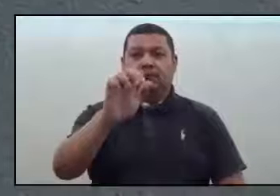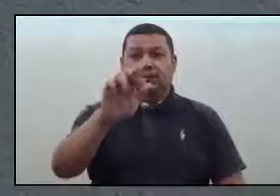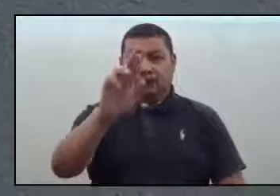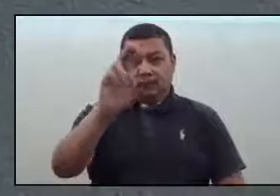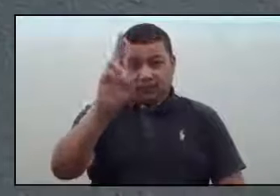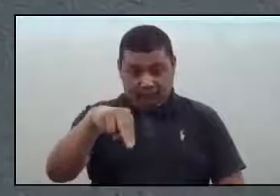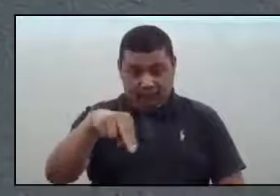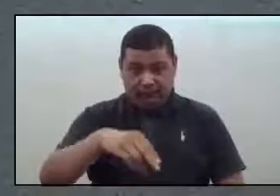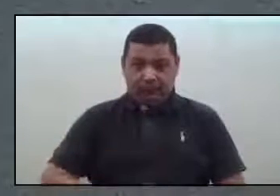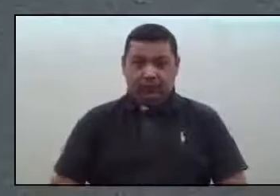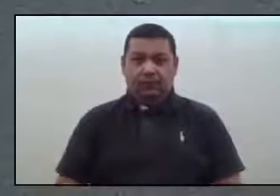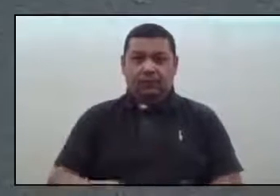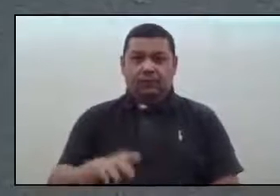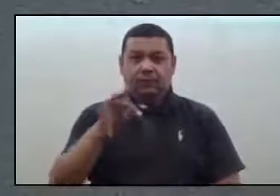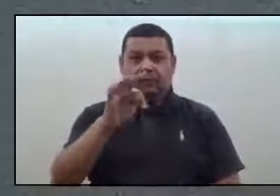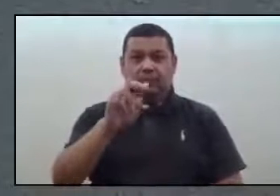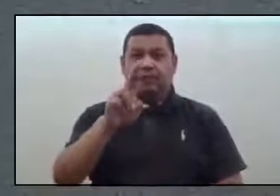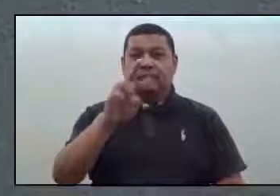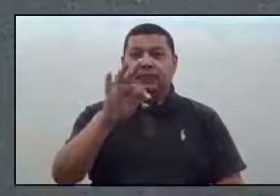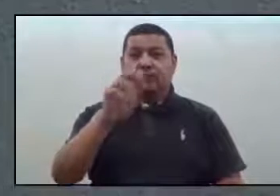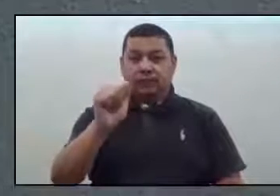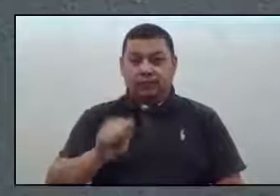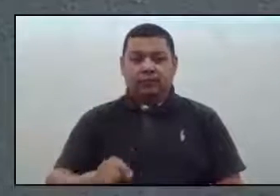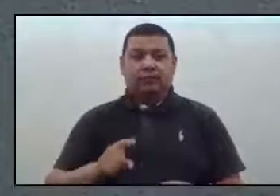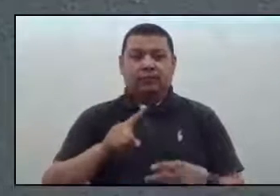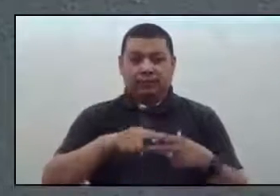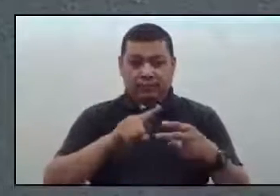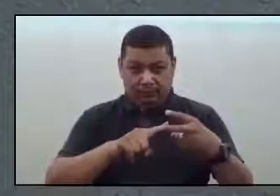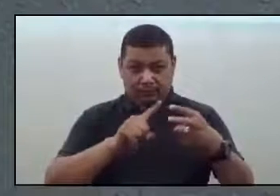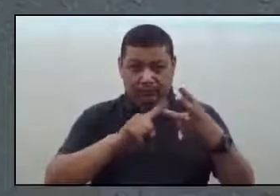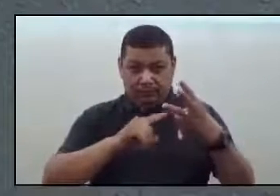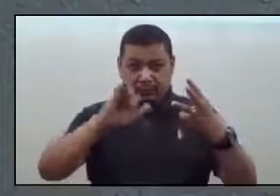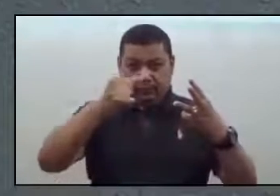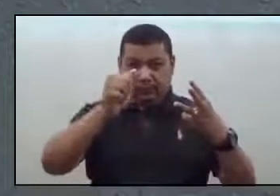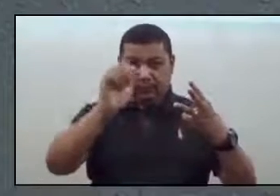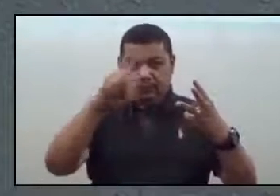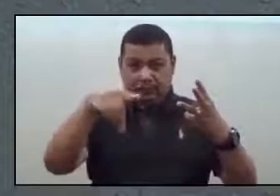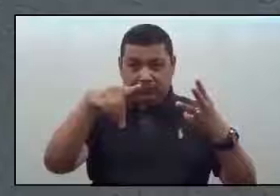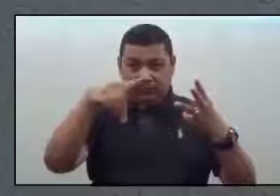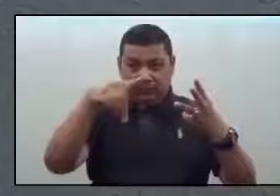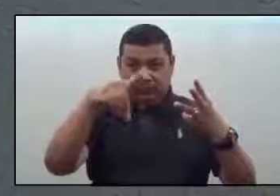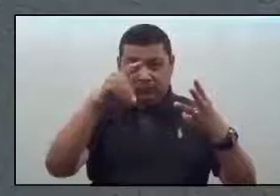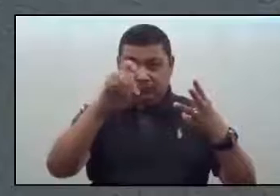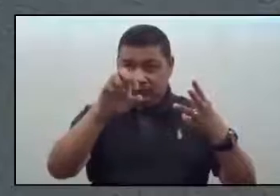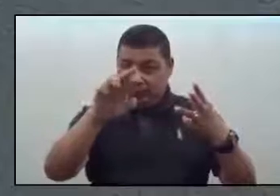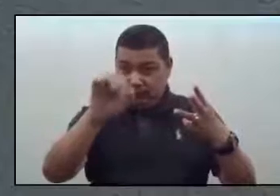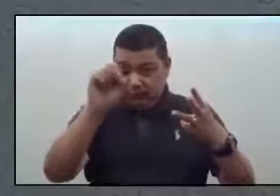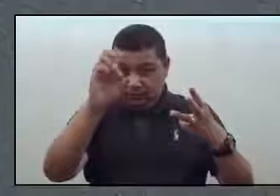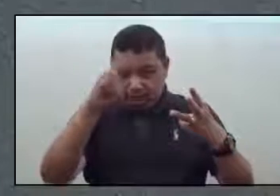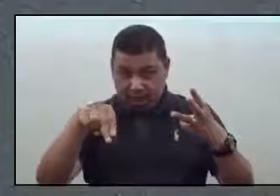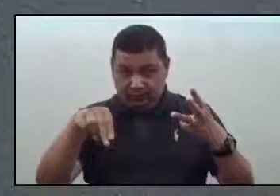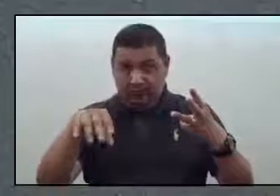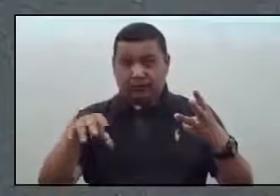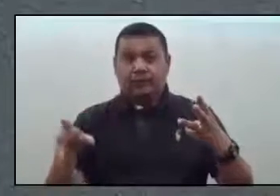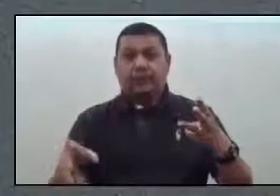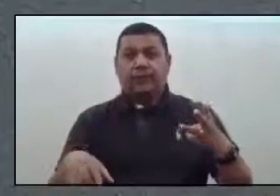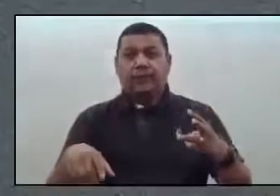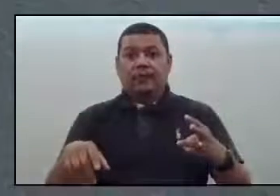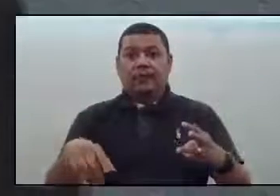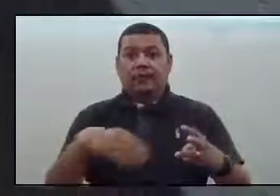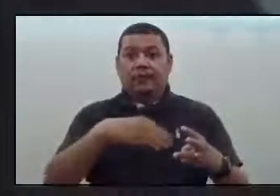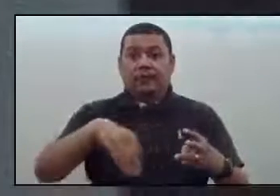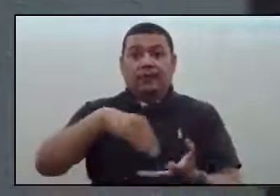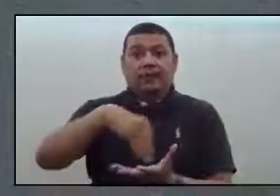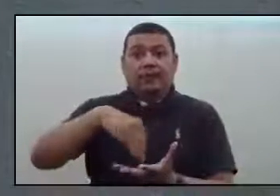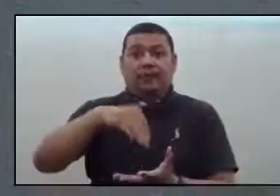Câmara Setorial do Café. O Janderson, da SEAGRE, que é o coordenador do concurso. E aí